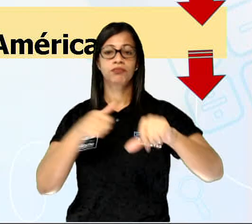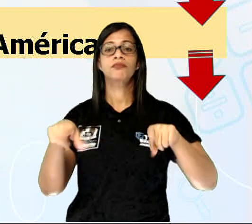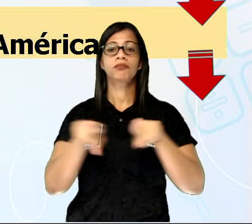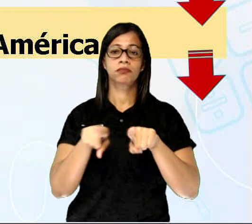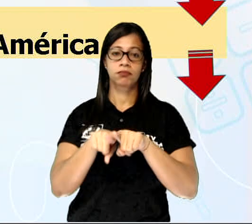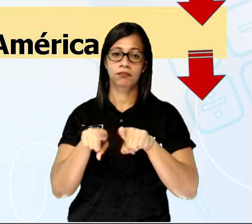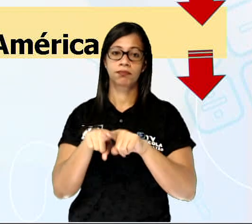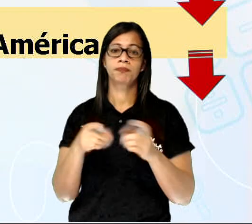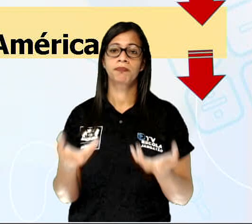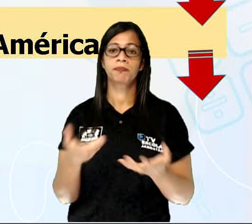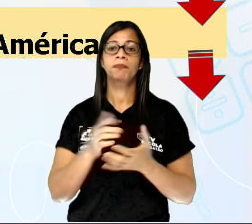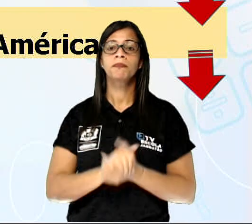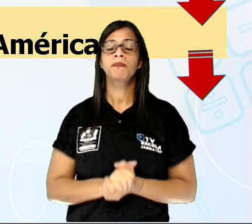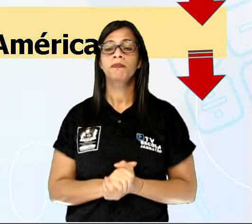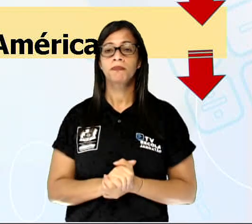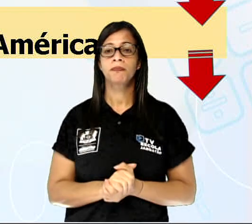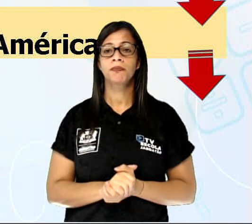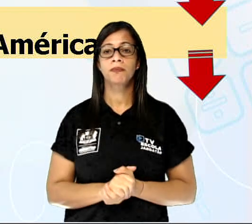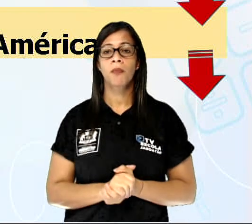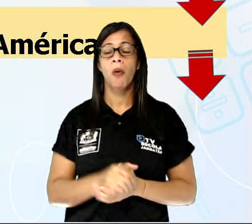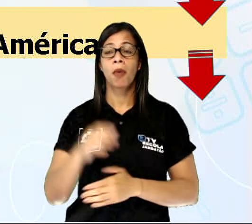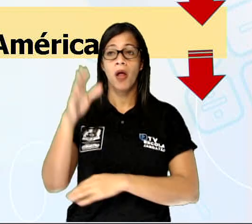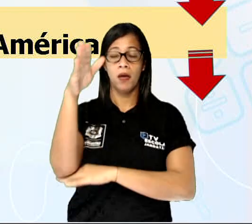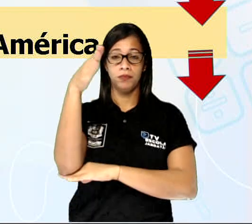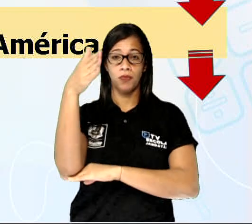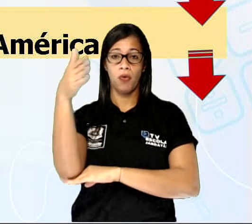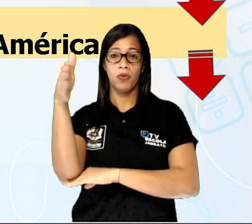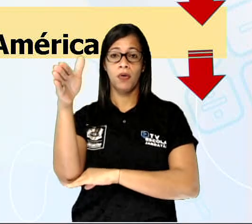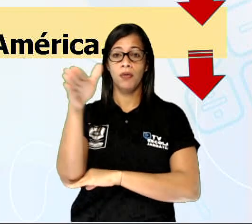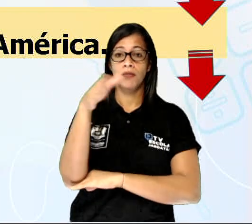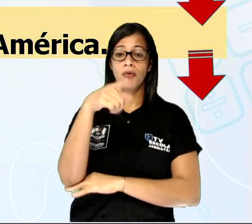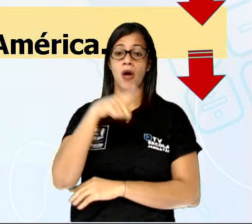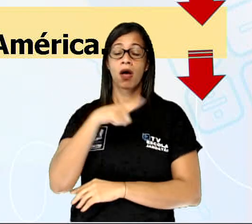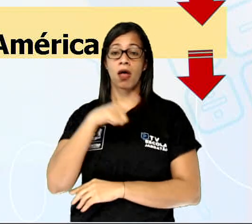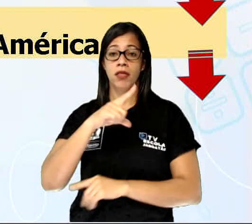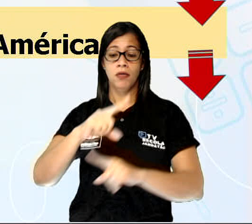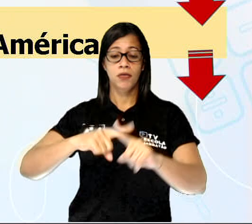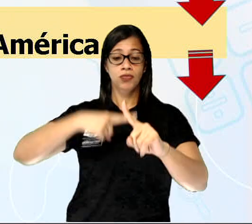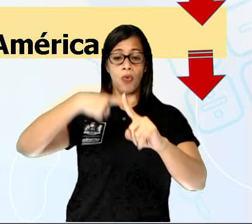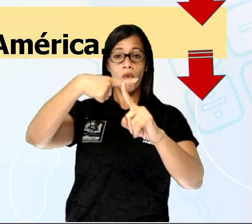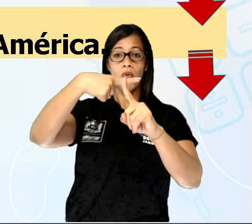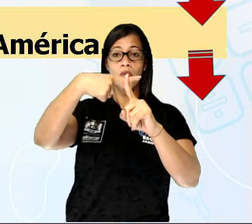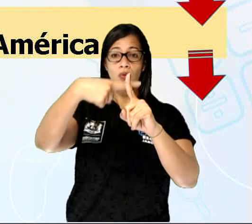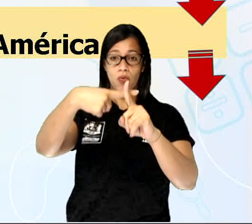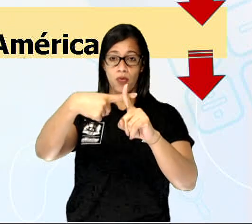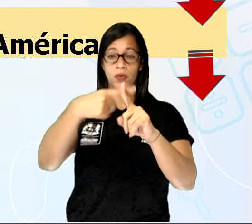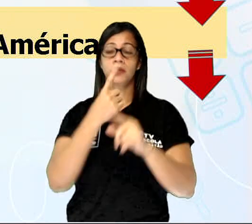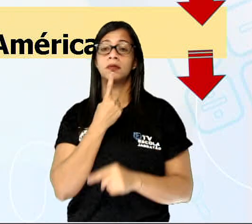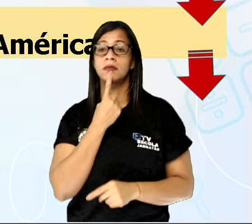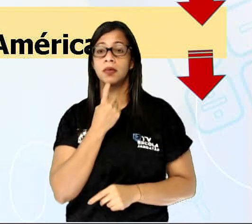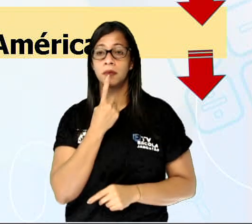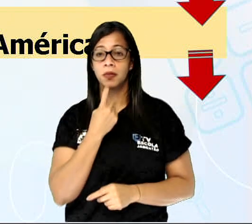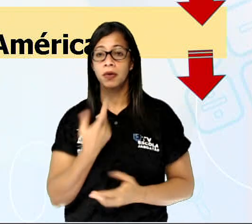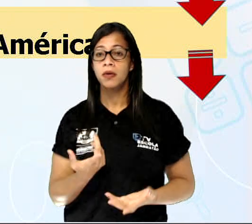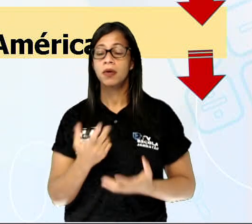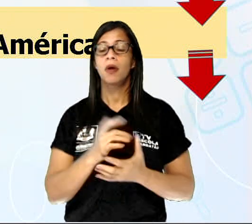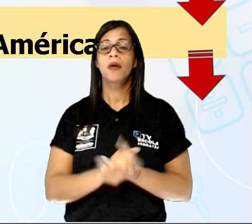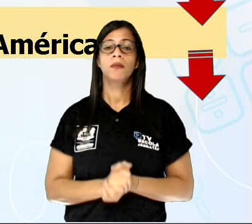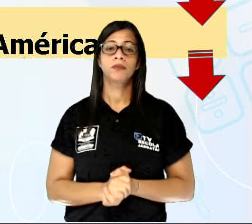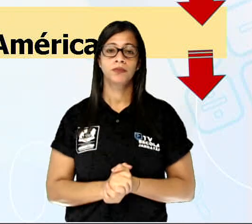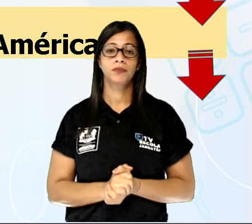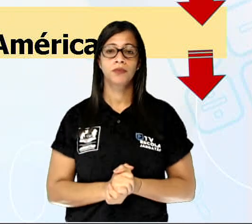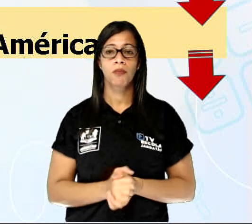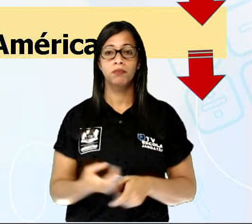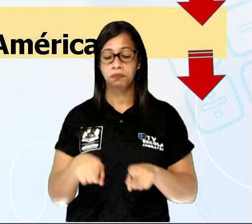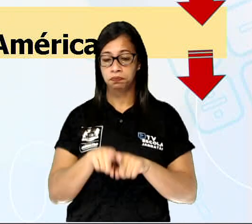nas velas dos navios você via grandes cruzes vermelhas. Temos aí as grandes navegações, que é um